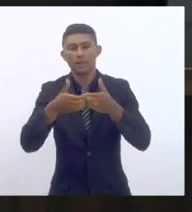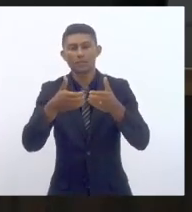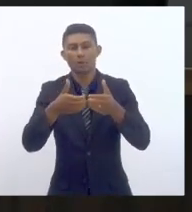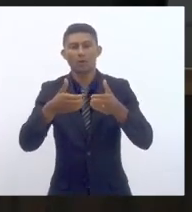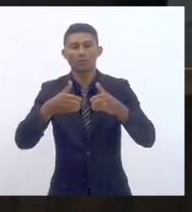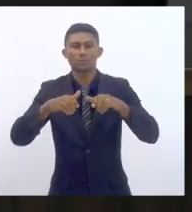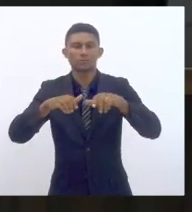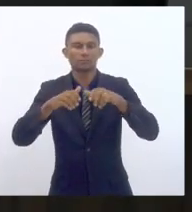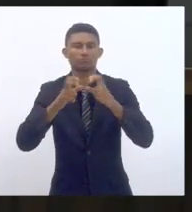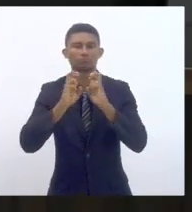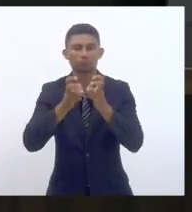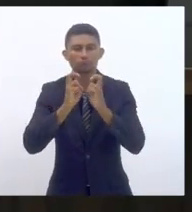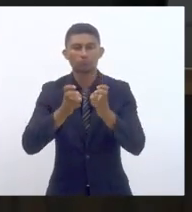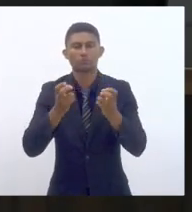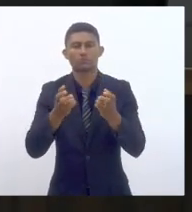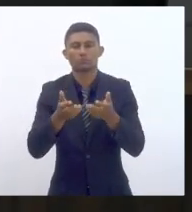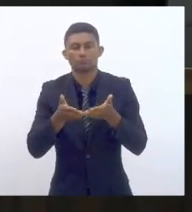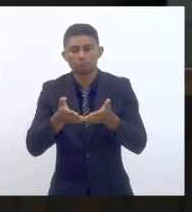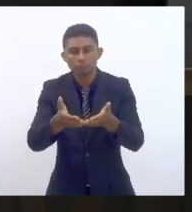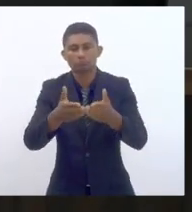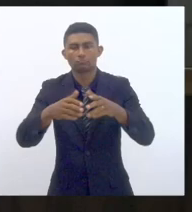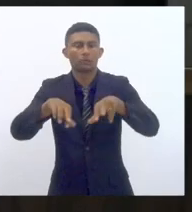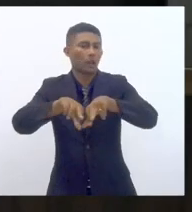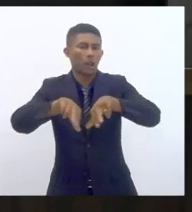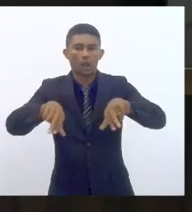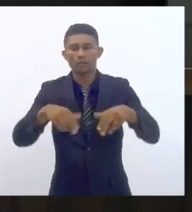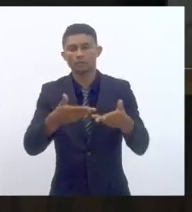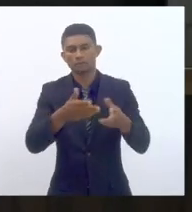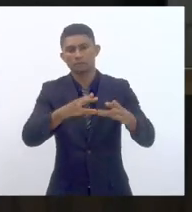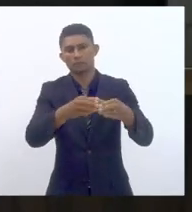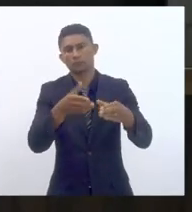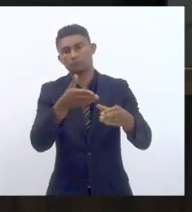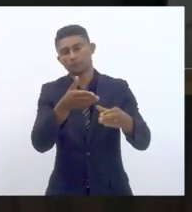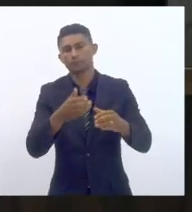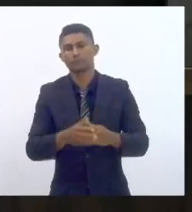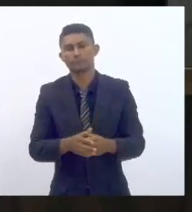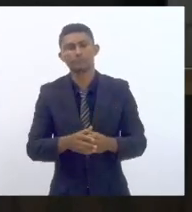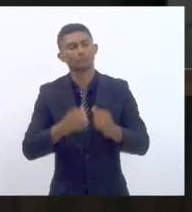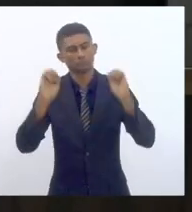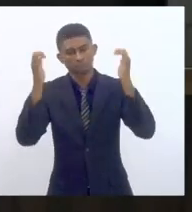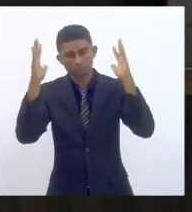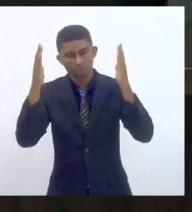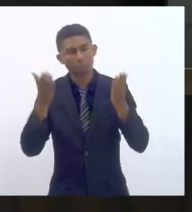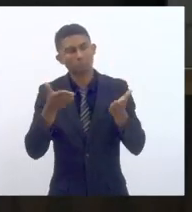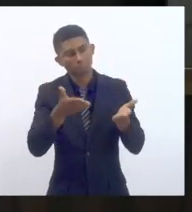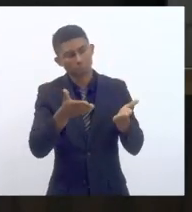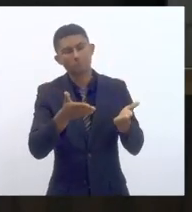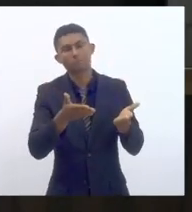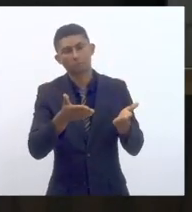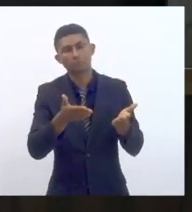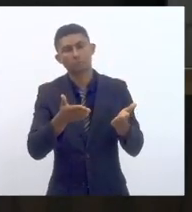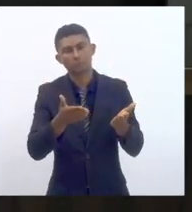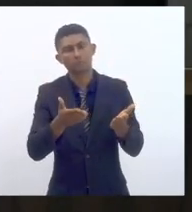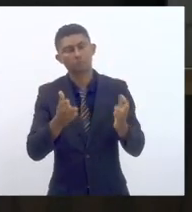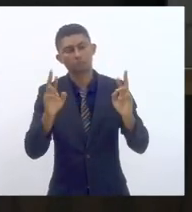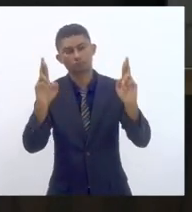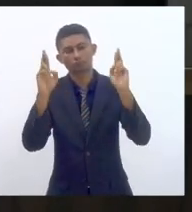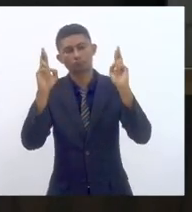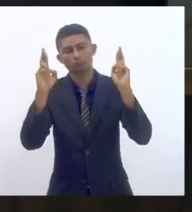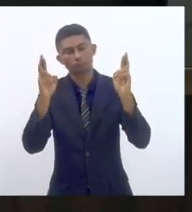Ferroviários, Metroviários e de Rodovias no Estado do Rio de Janeiro, AGTrans. A presidência parabeniza o conselheiro e faz votos de uma gestão